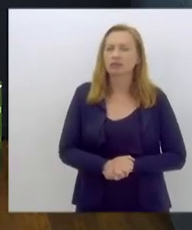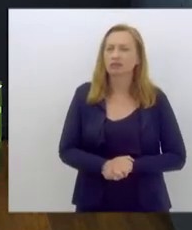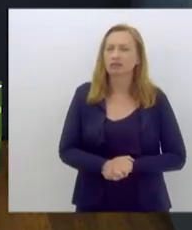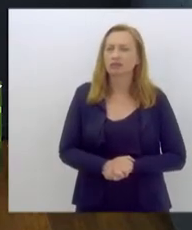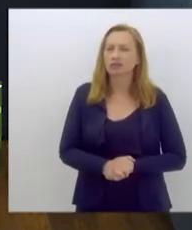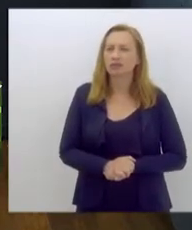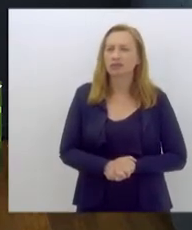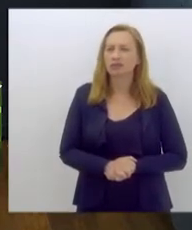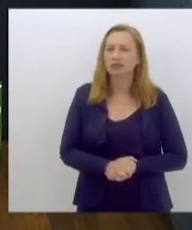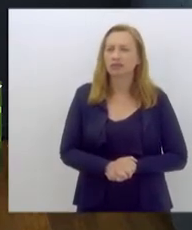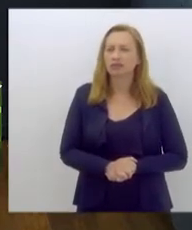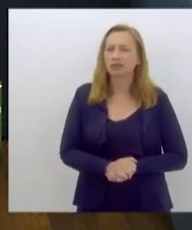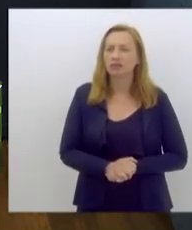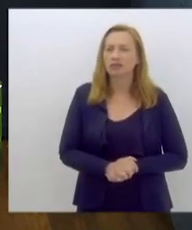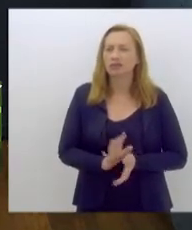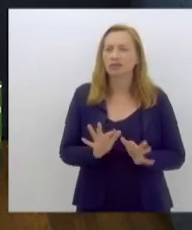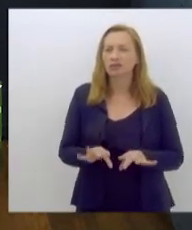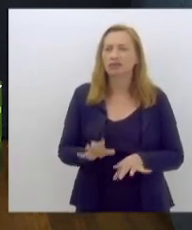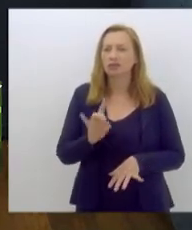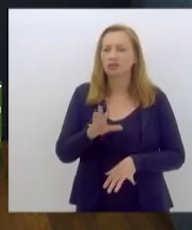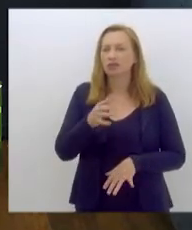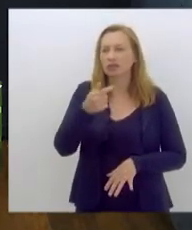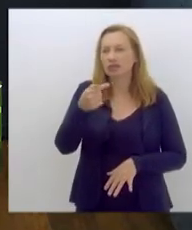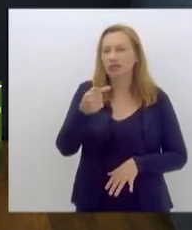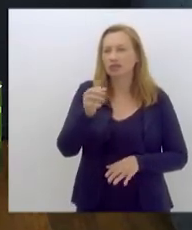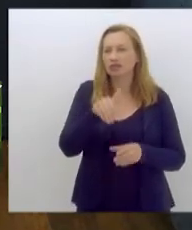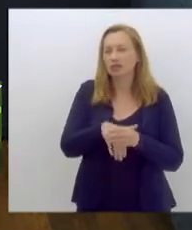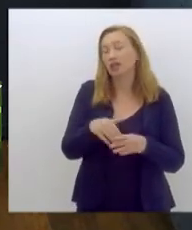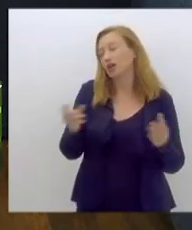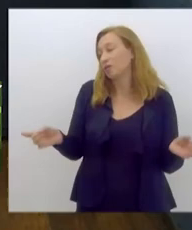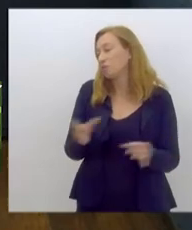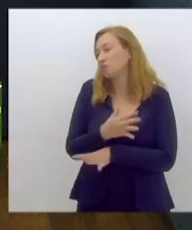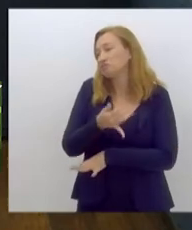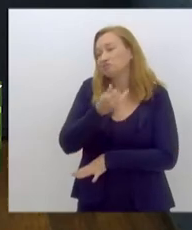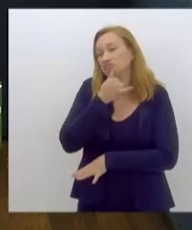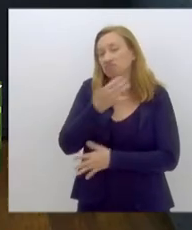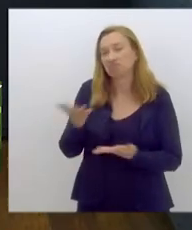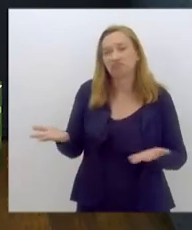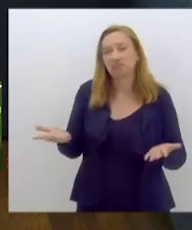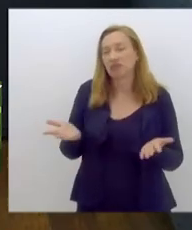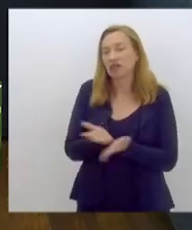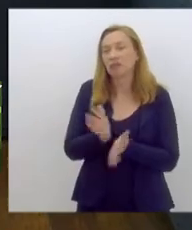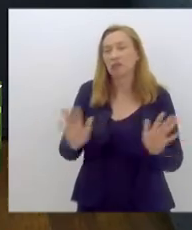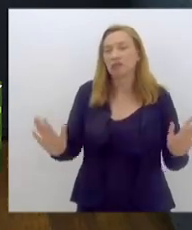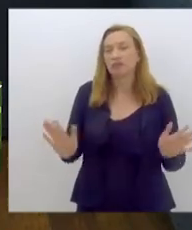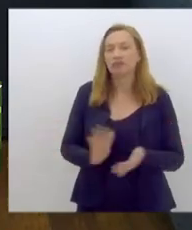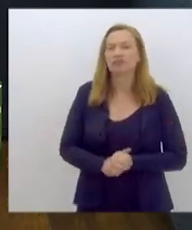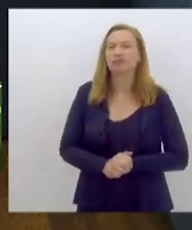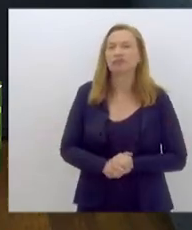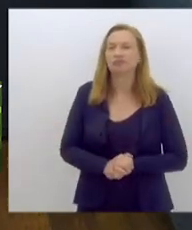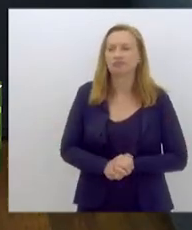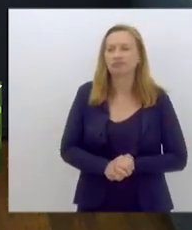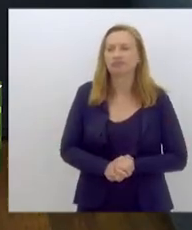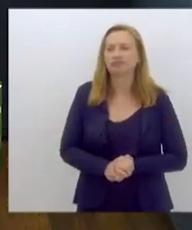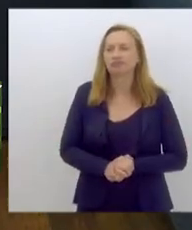Mas, infelizmente, só pode votar 7, acabou. É. Encerrou. Tá bom. Tá